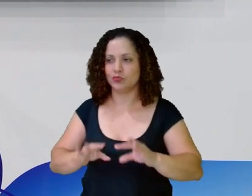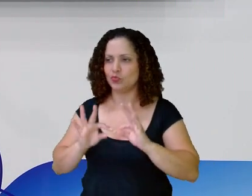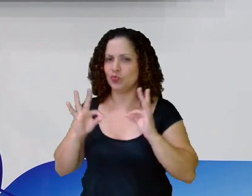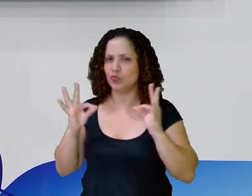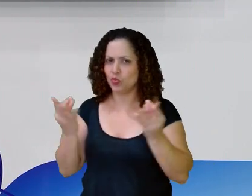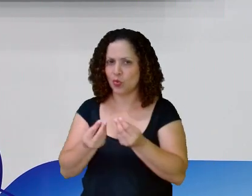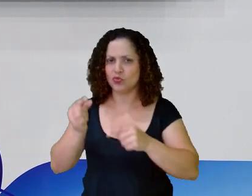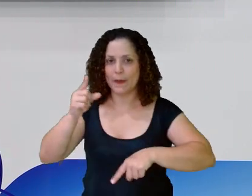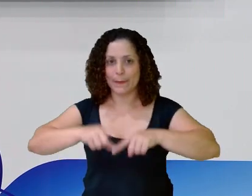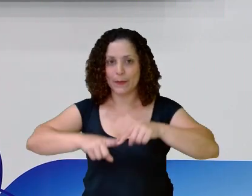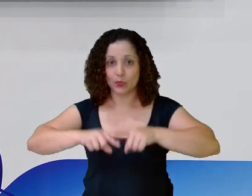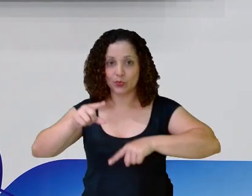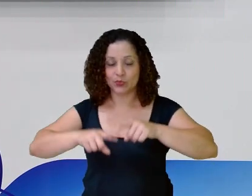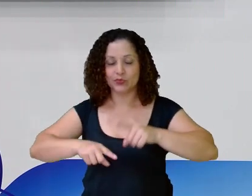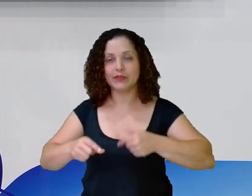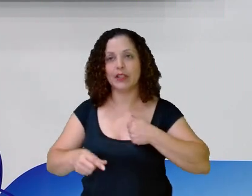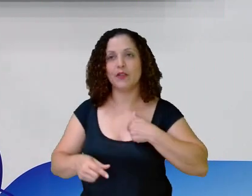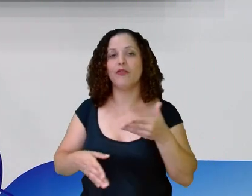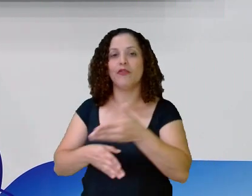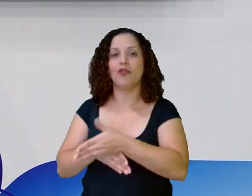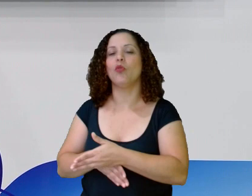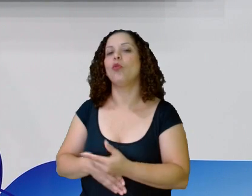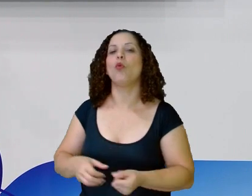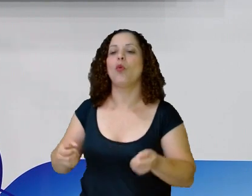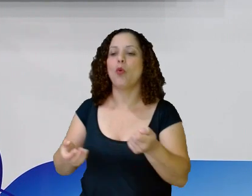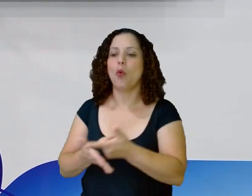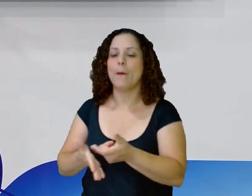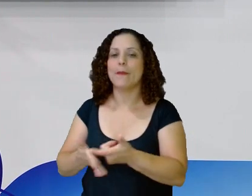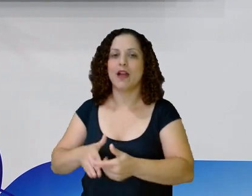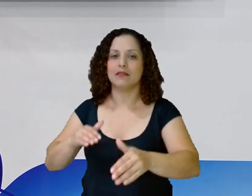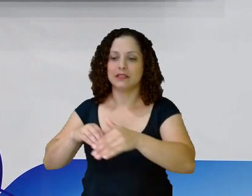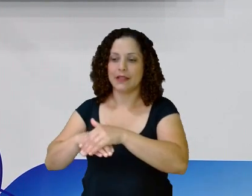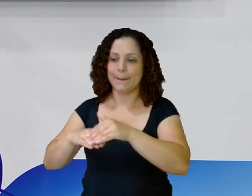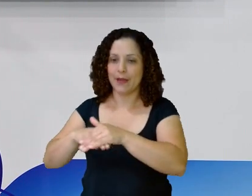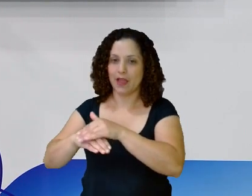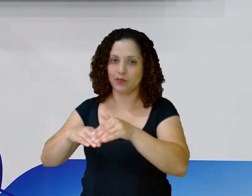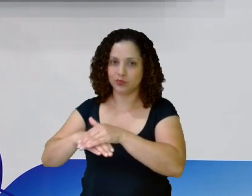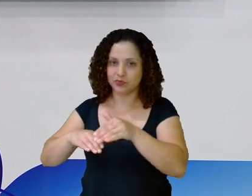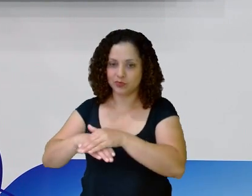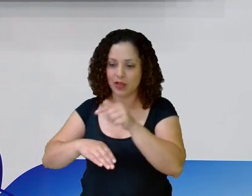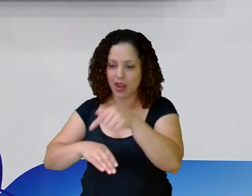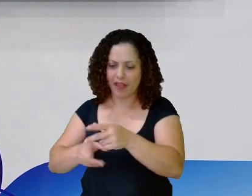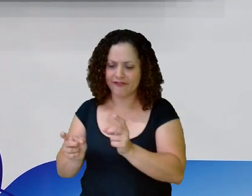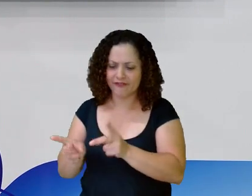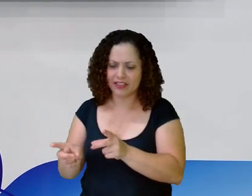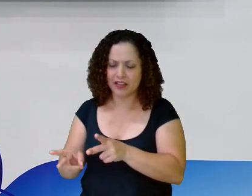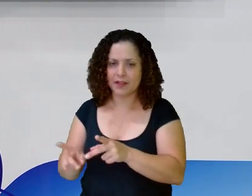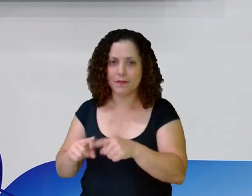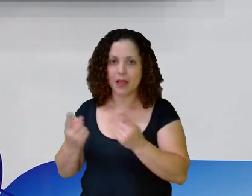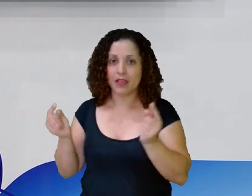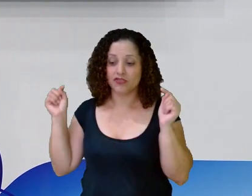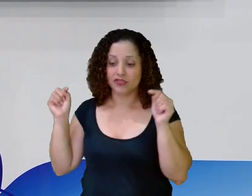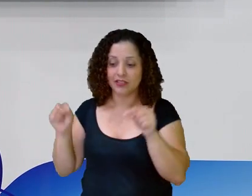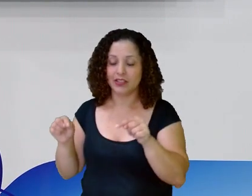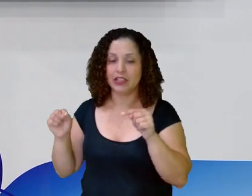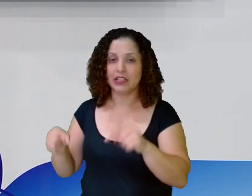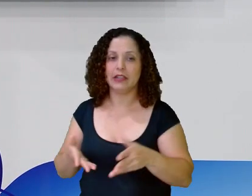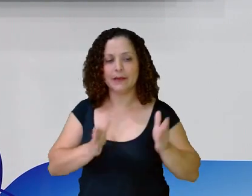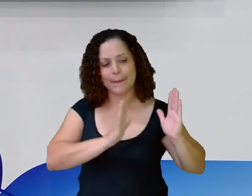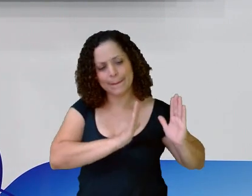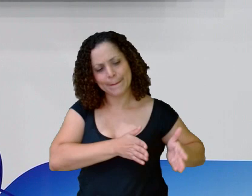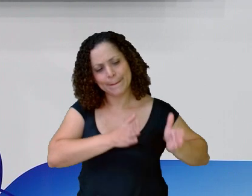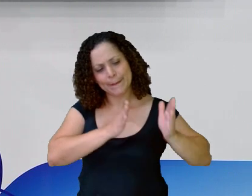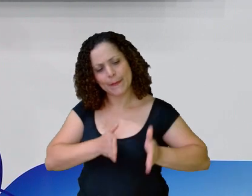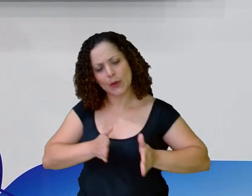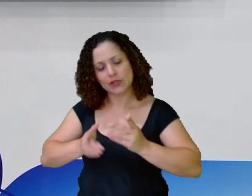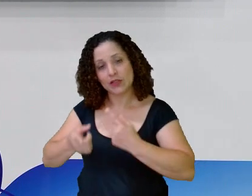gente precisa, por exemplo, se eu vou na loja comprar um tênis, o tênis está lá para ser vendido. mas ele passou por um processo de